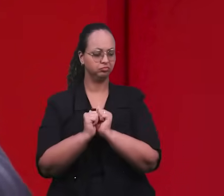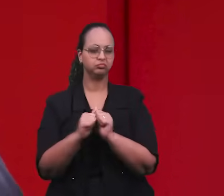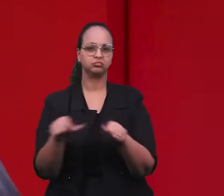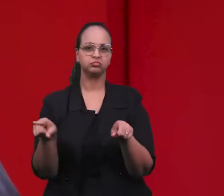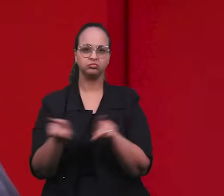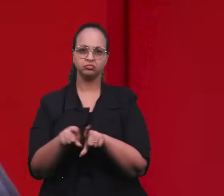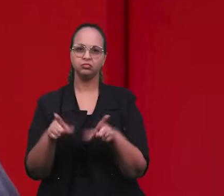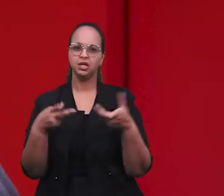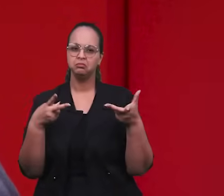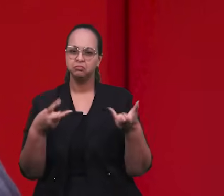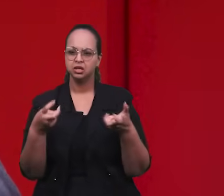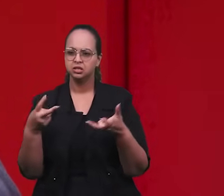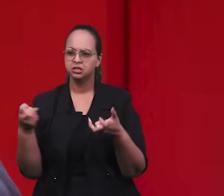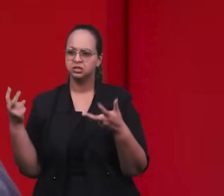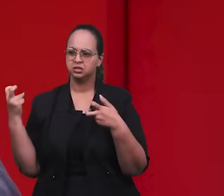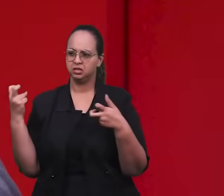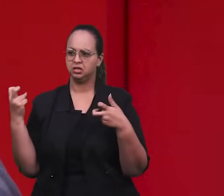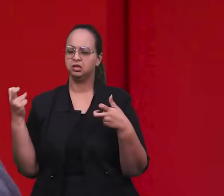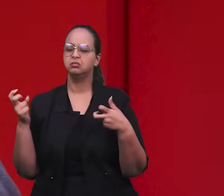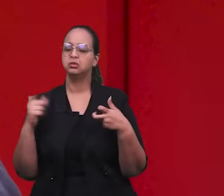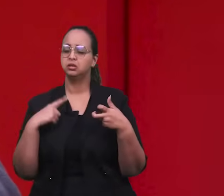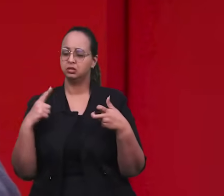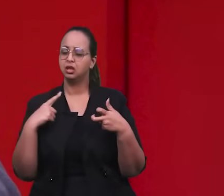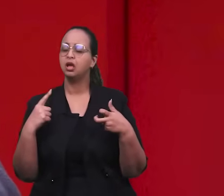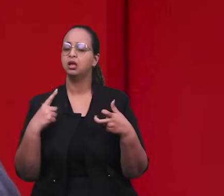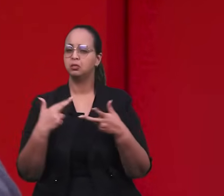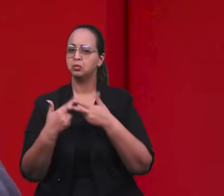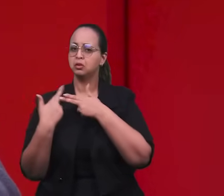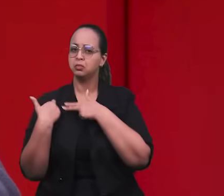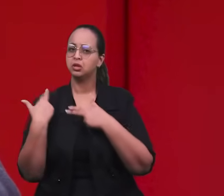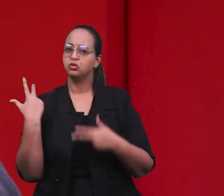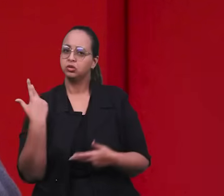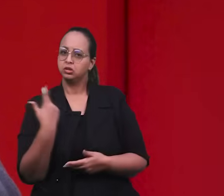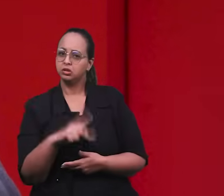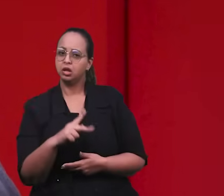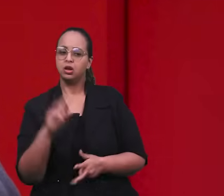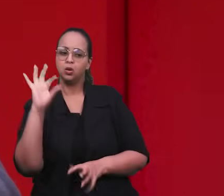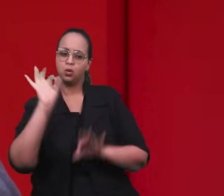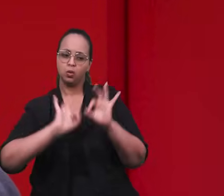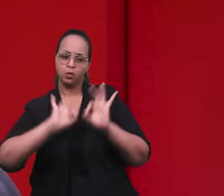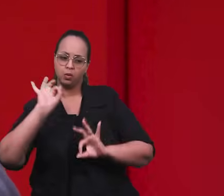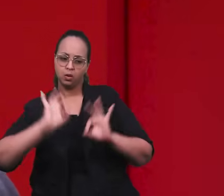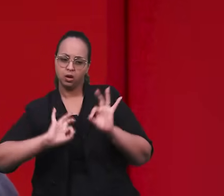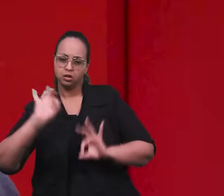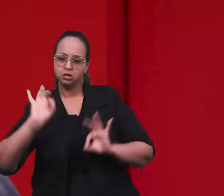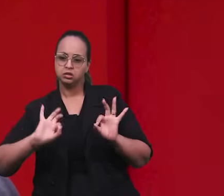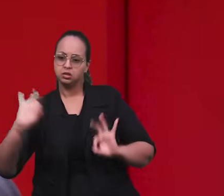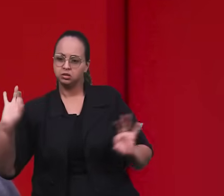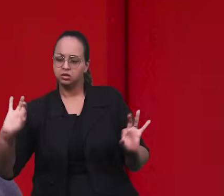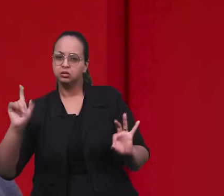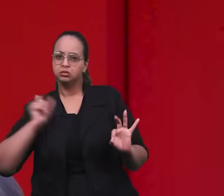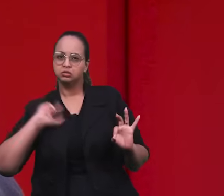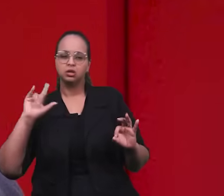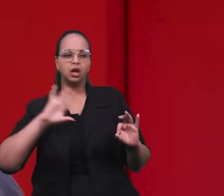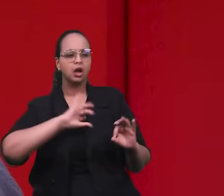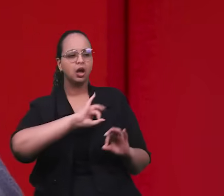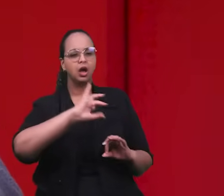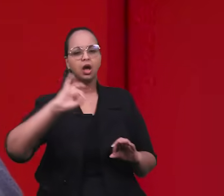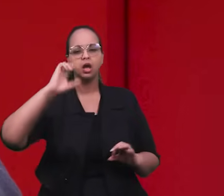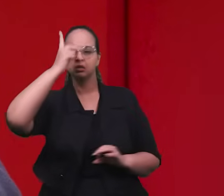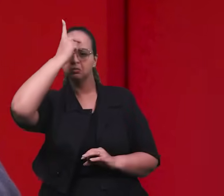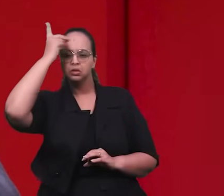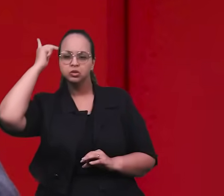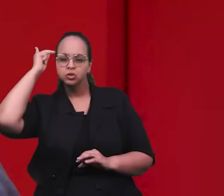ele é aquela pessoa que vai estar na responsabilidade, né, de organizar, de posicionar as pessoas